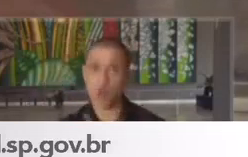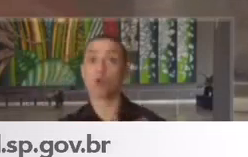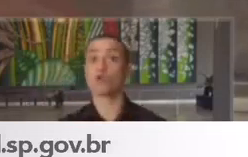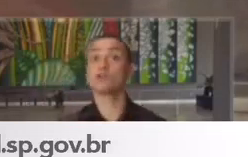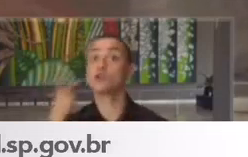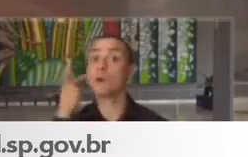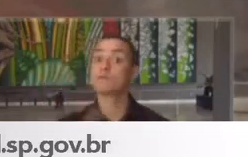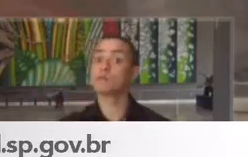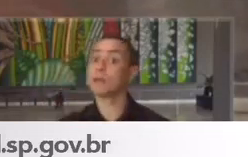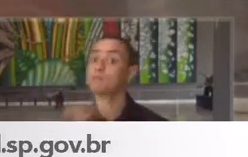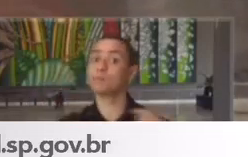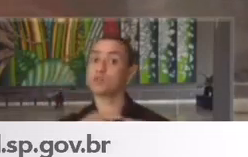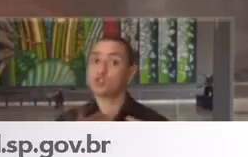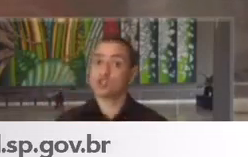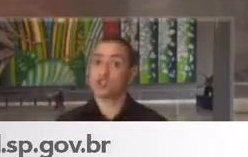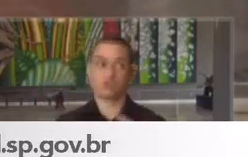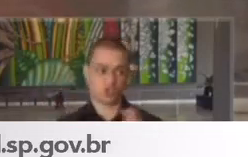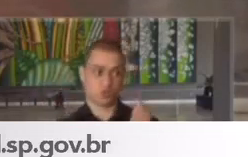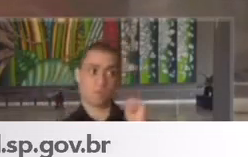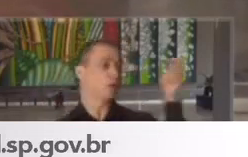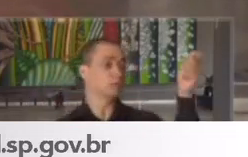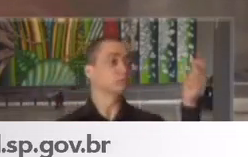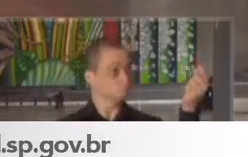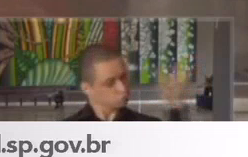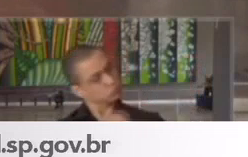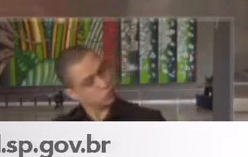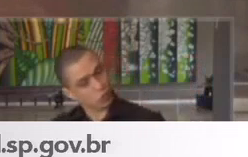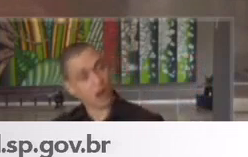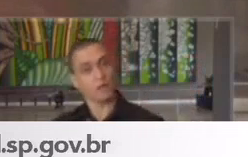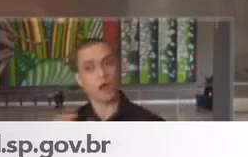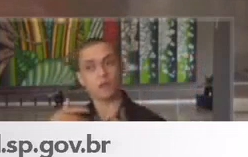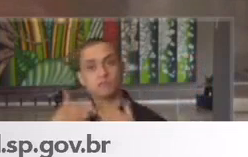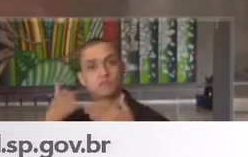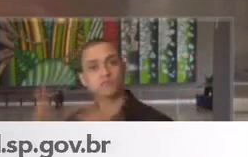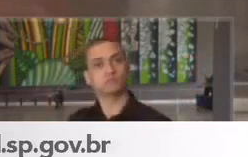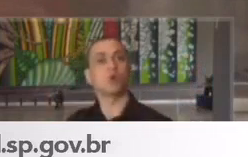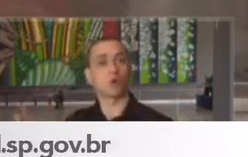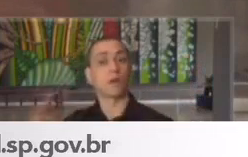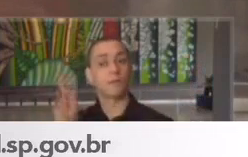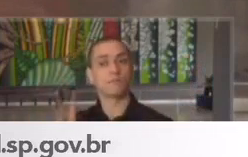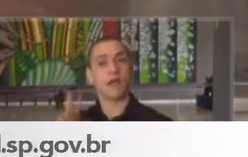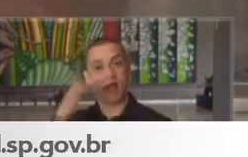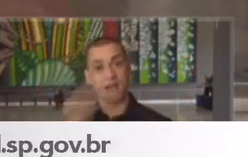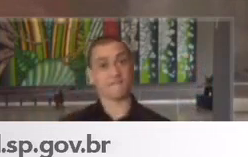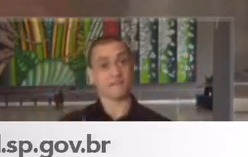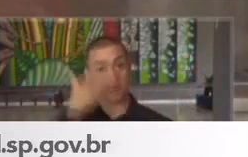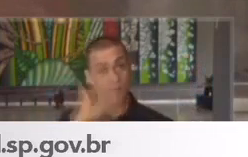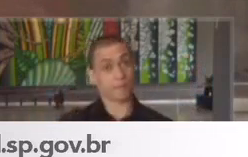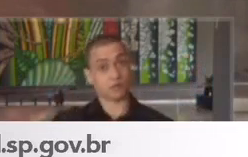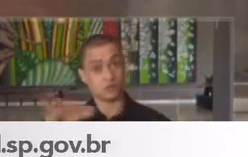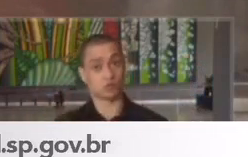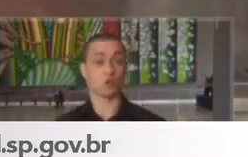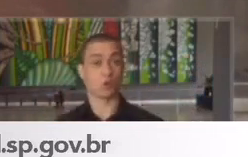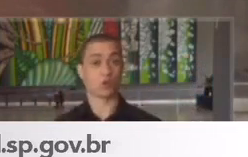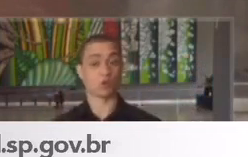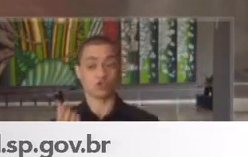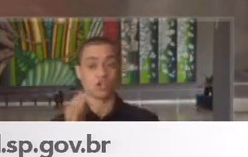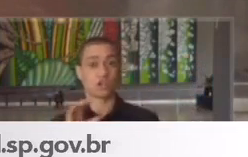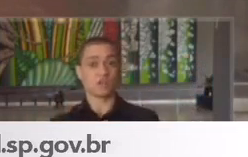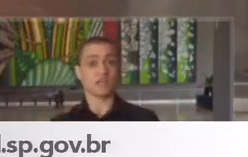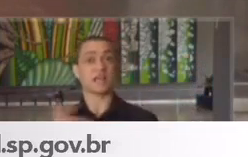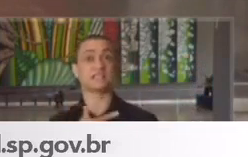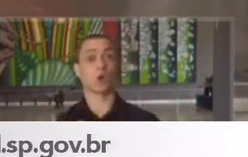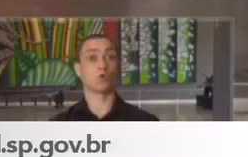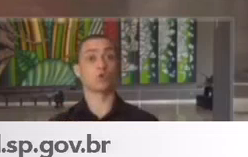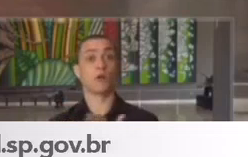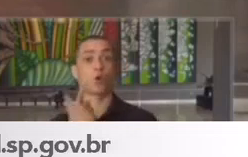sensata, objetiva, para termos recursos para fazer aquilo que é a nossa obrigação, proteger a vida das pessoas com investimento em saúde, para compra